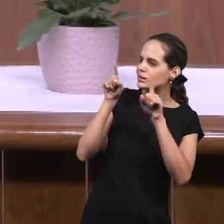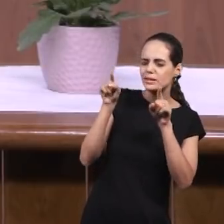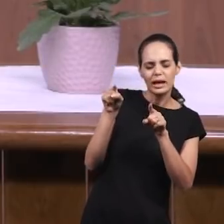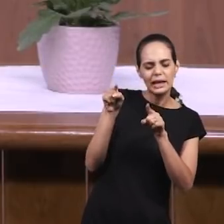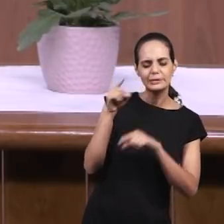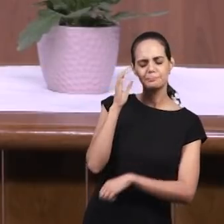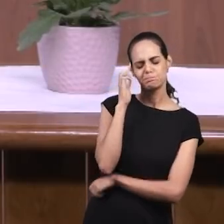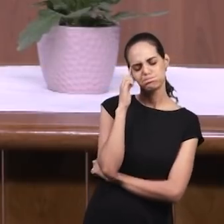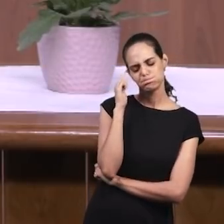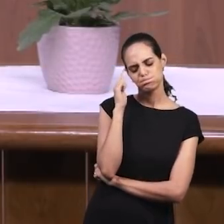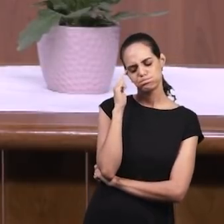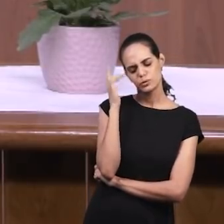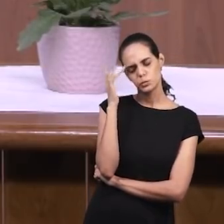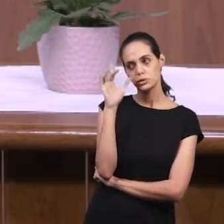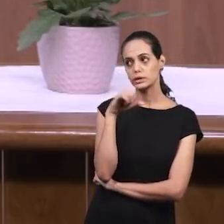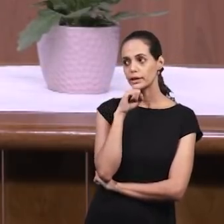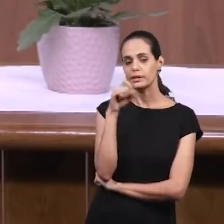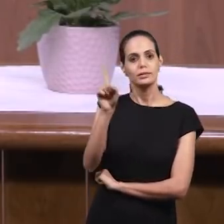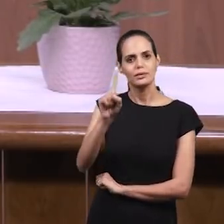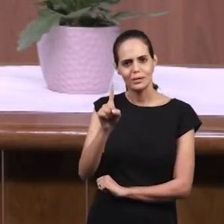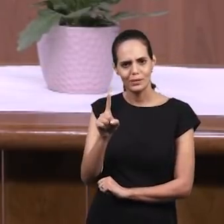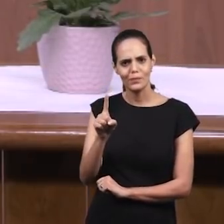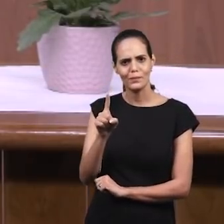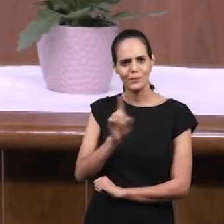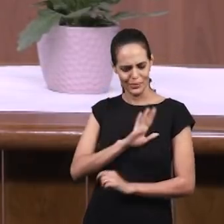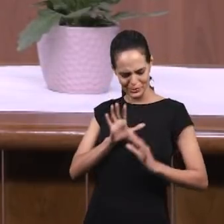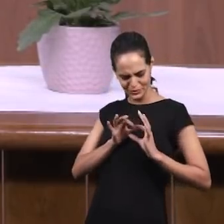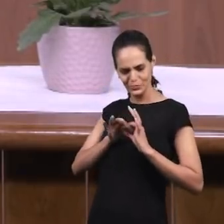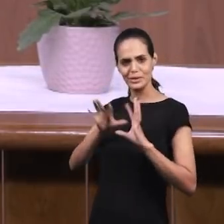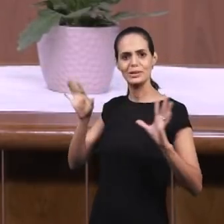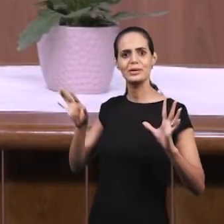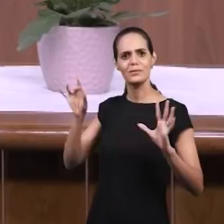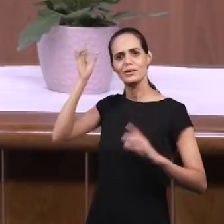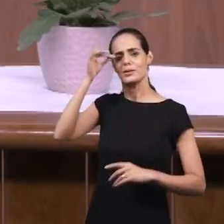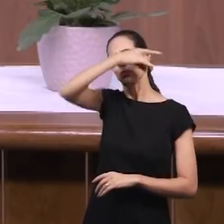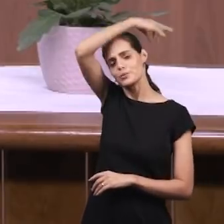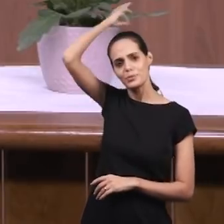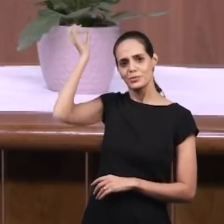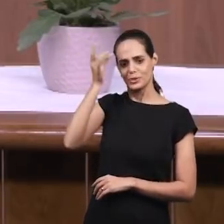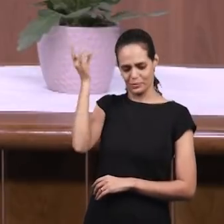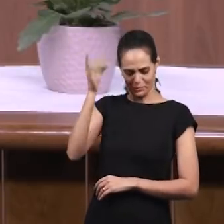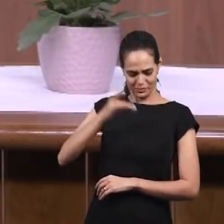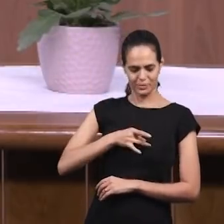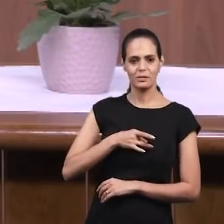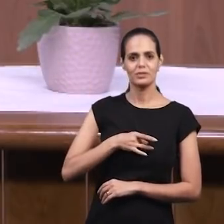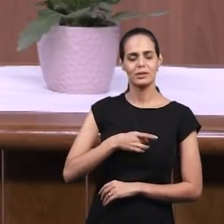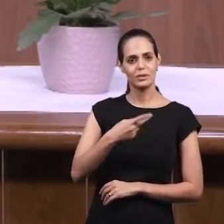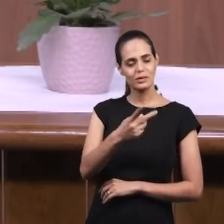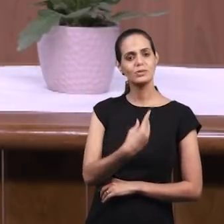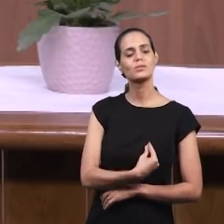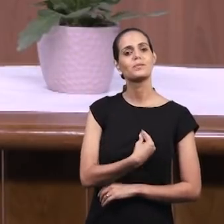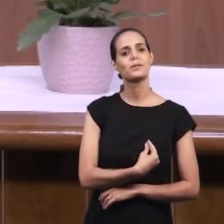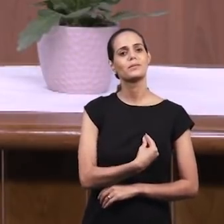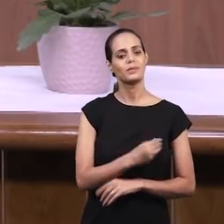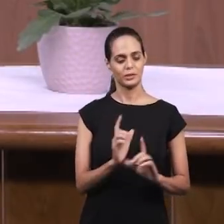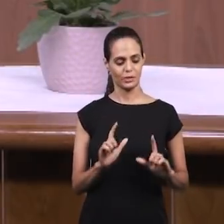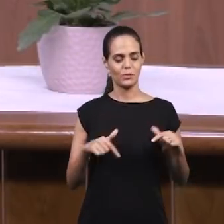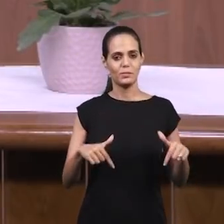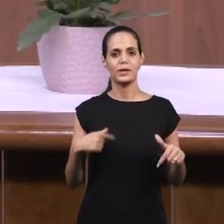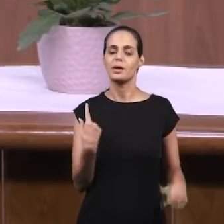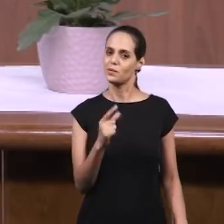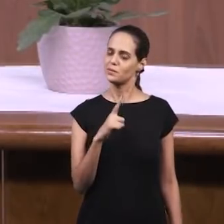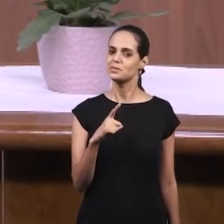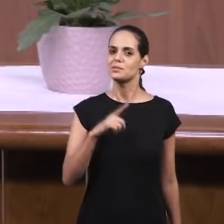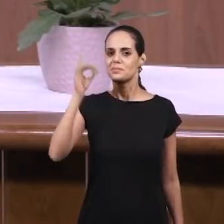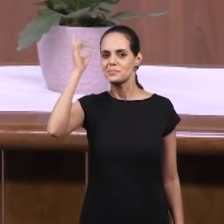Santo. O Espírito Santo quer dirigir a nossa vida. Ele quer nos preparar. Nós trazemos na nossa vida